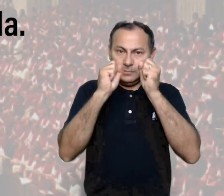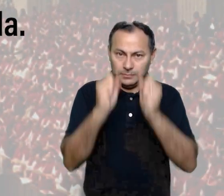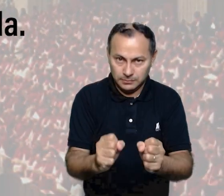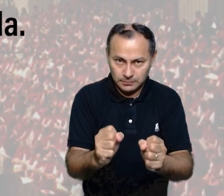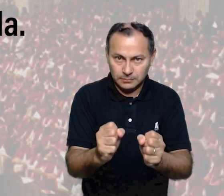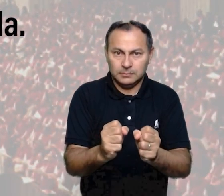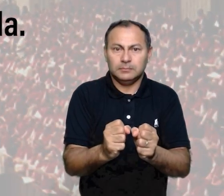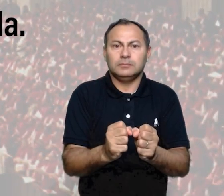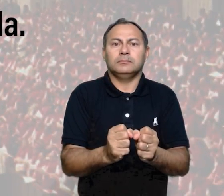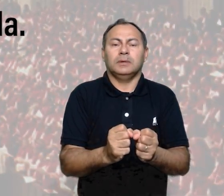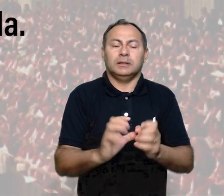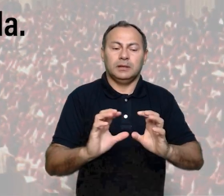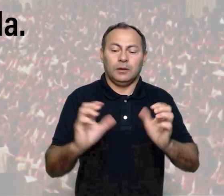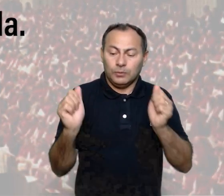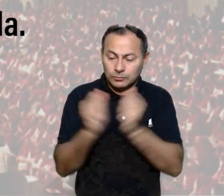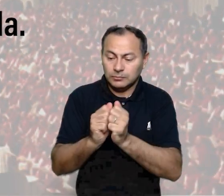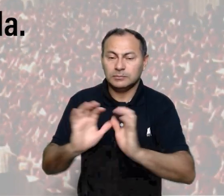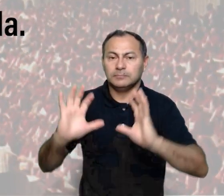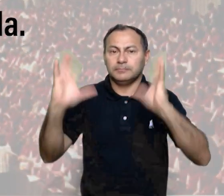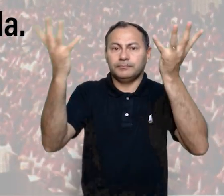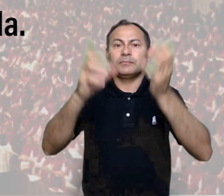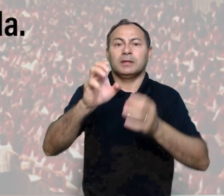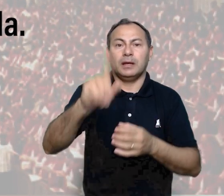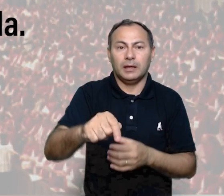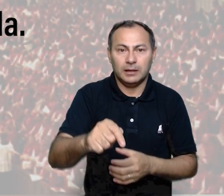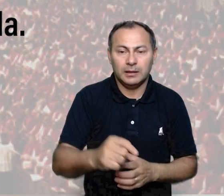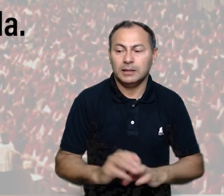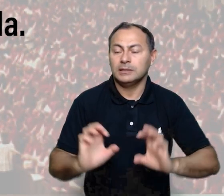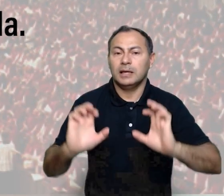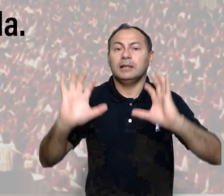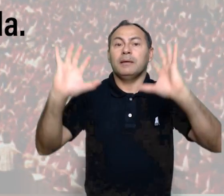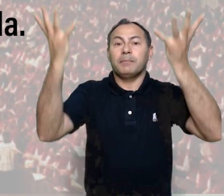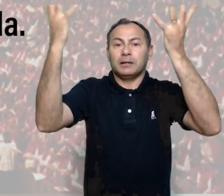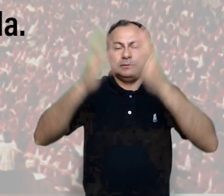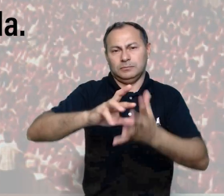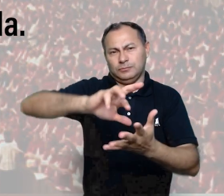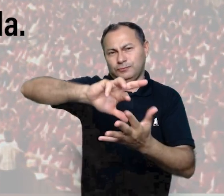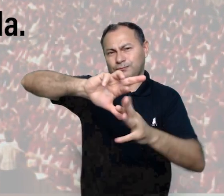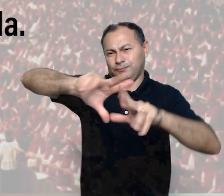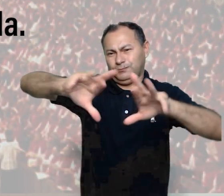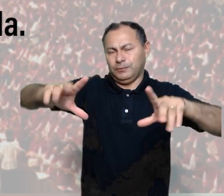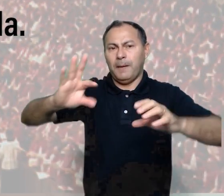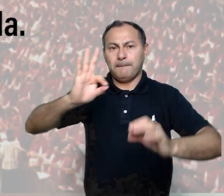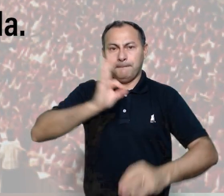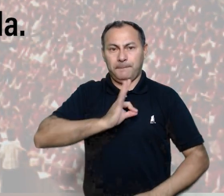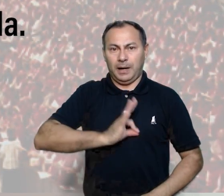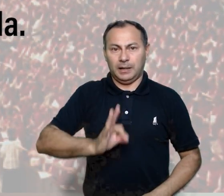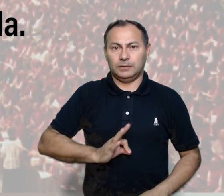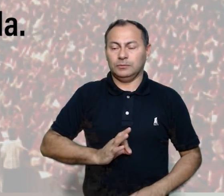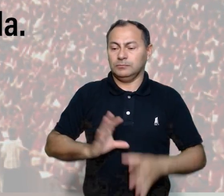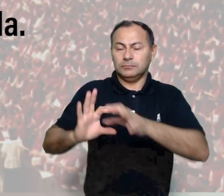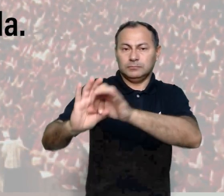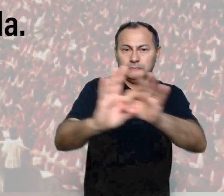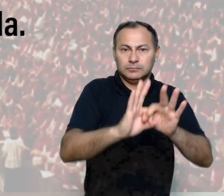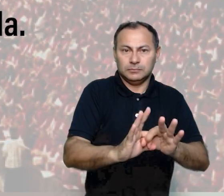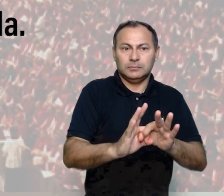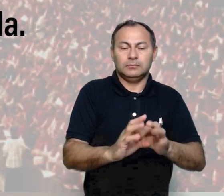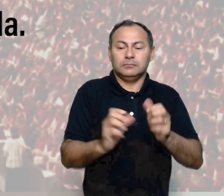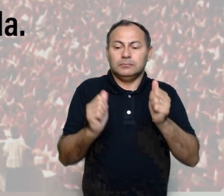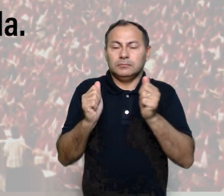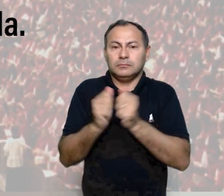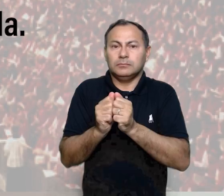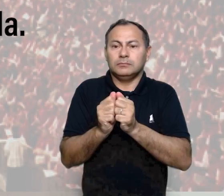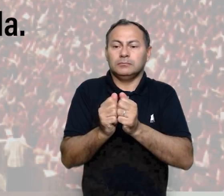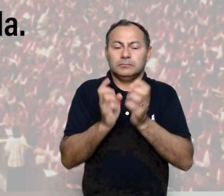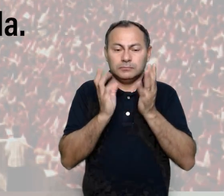poderia ser concelebrada, isto é, celebrada por vários sacerdotes reunidos ao